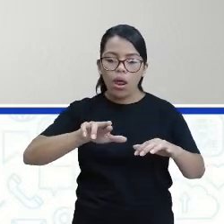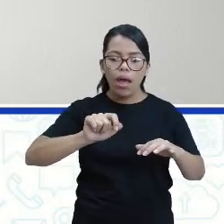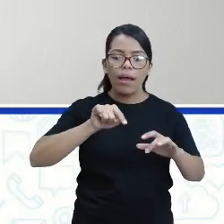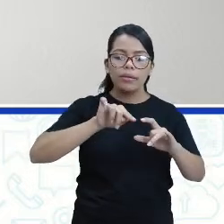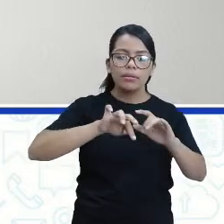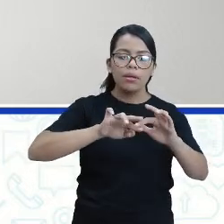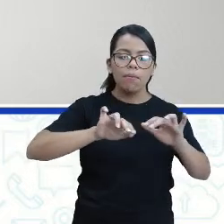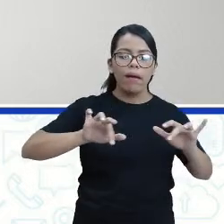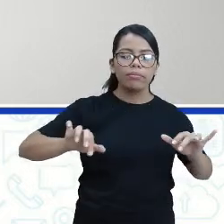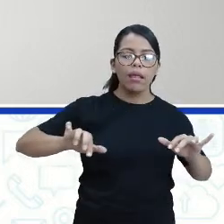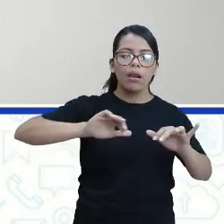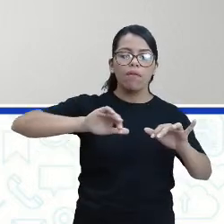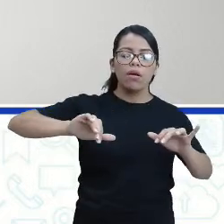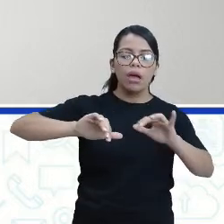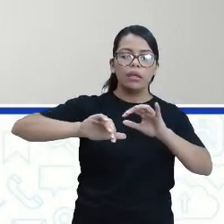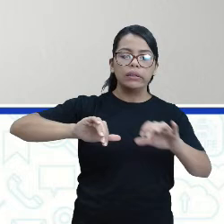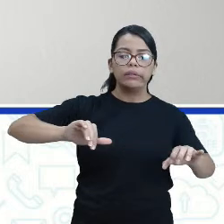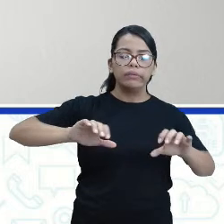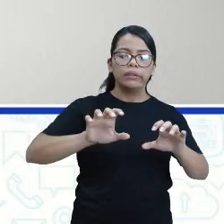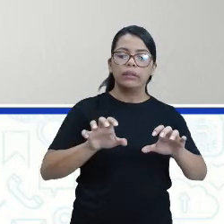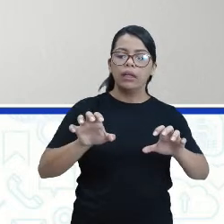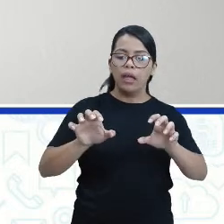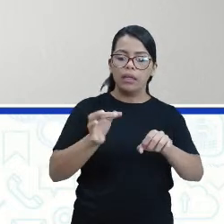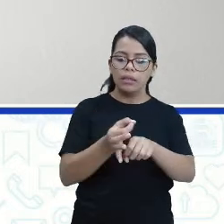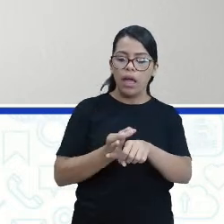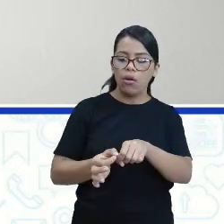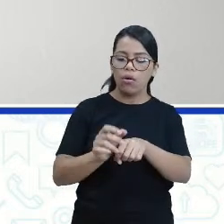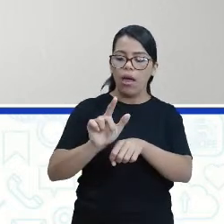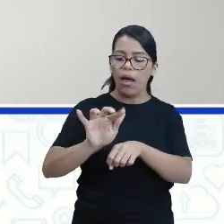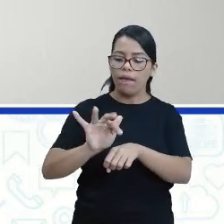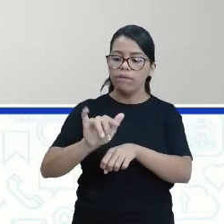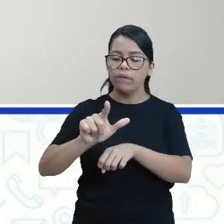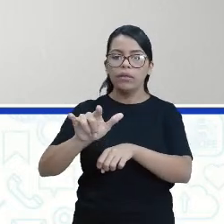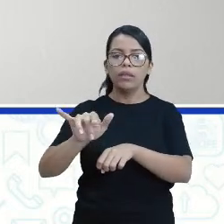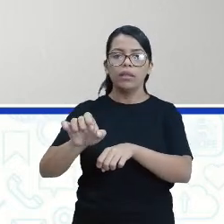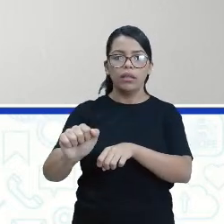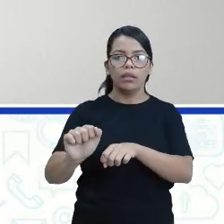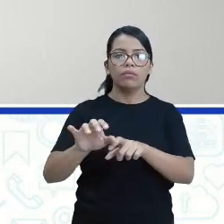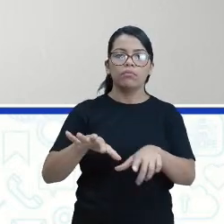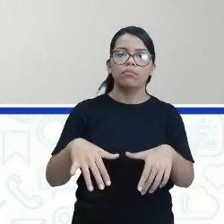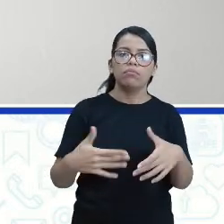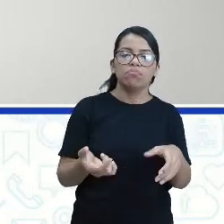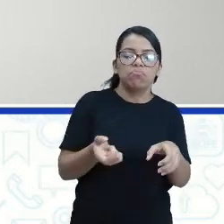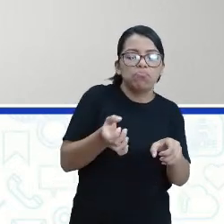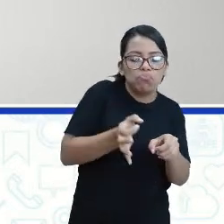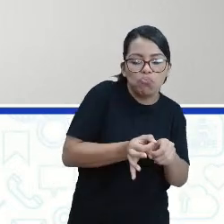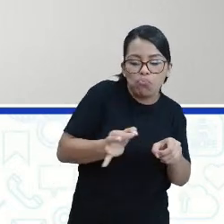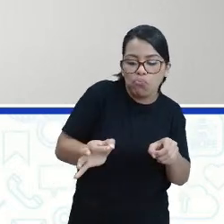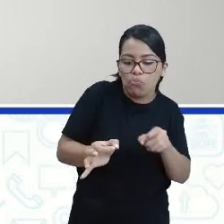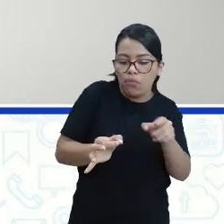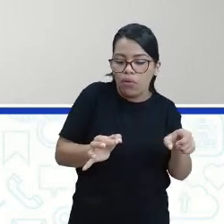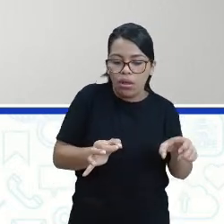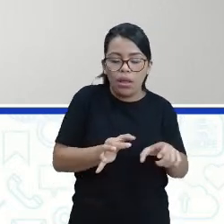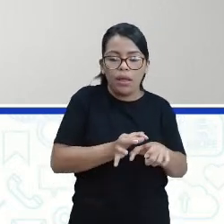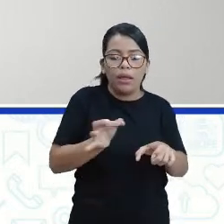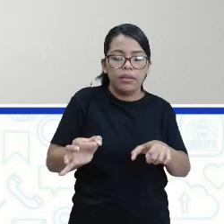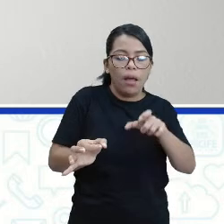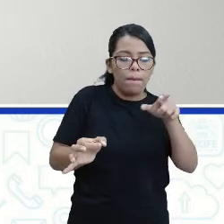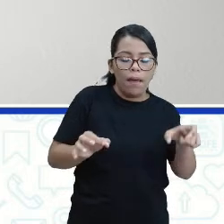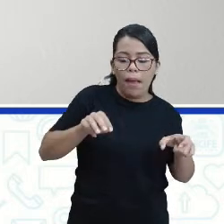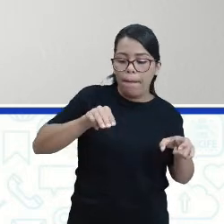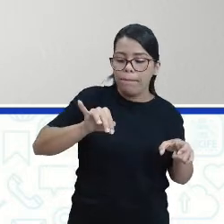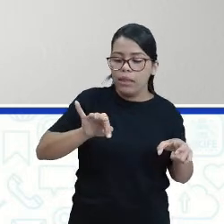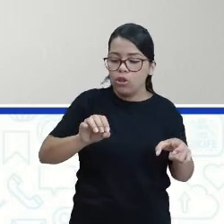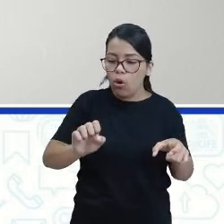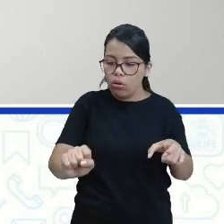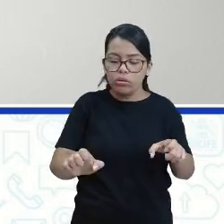ser dividido entre as células filhas. Lembra que a divisão celular, ela tá falando de quê aí? Mitose e meiose, né,